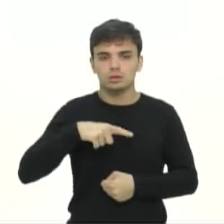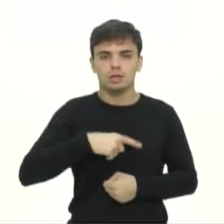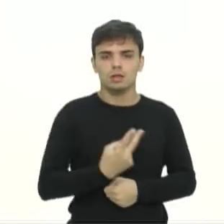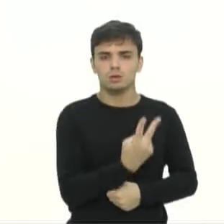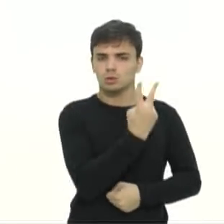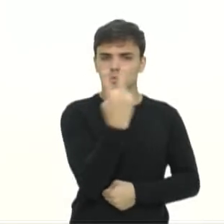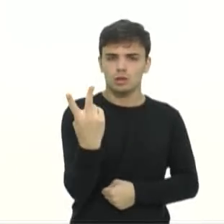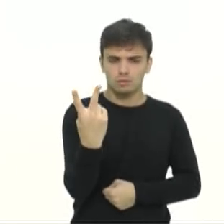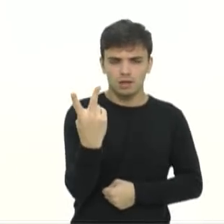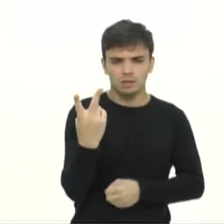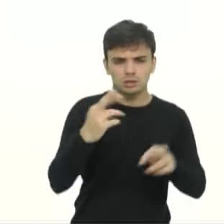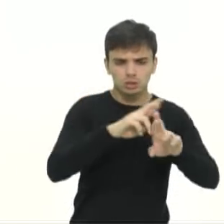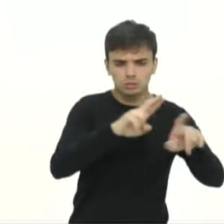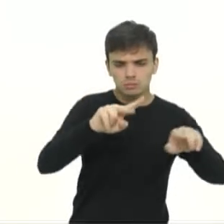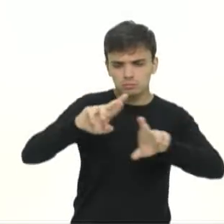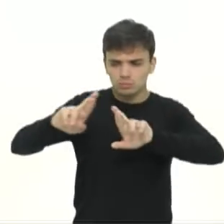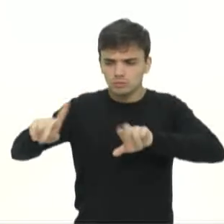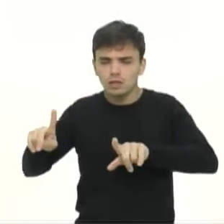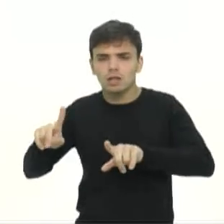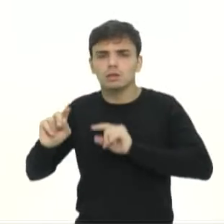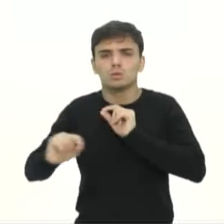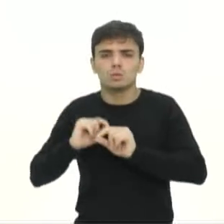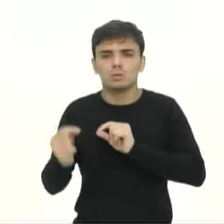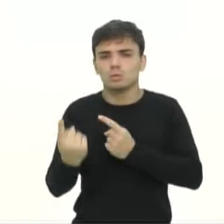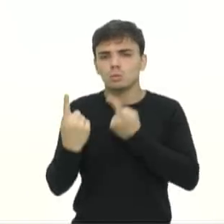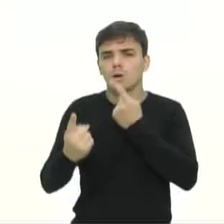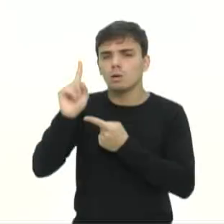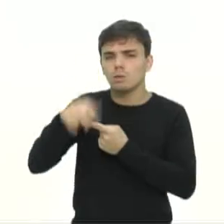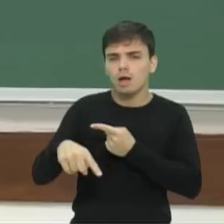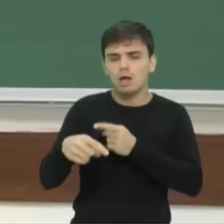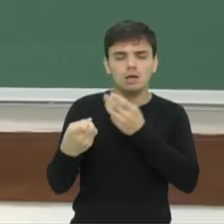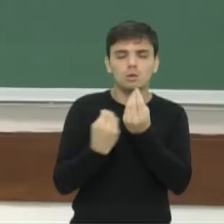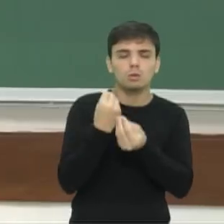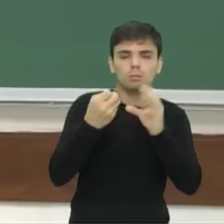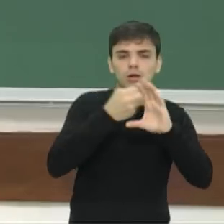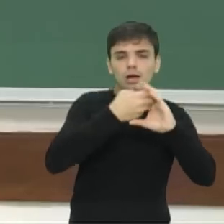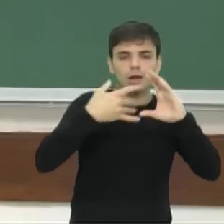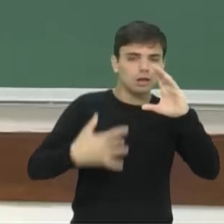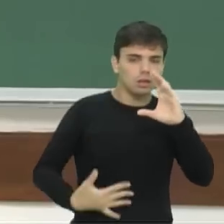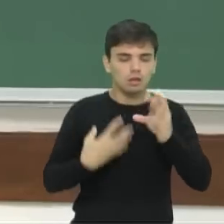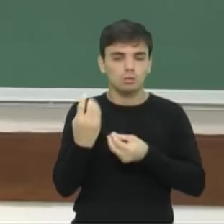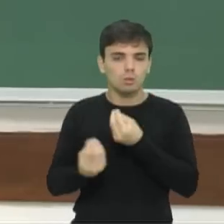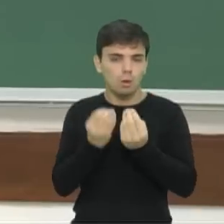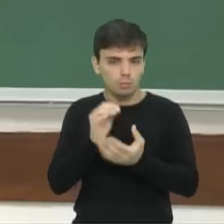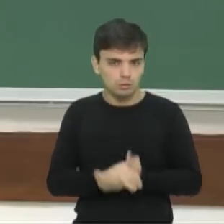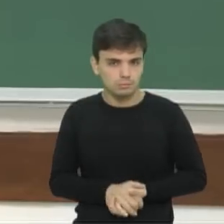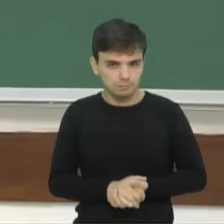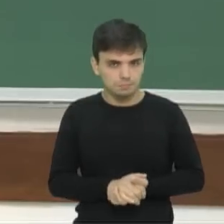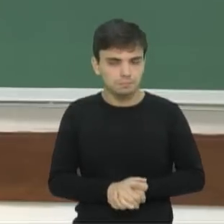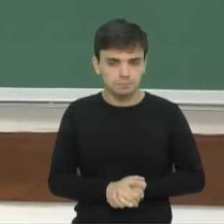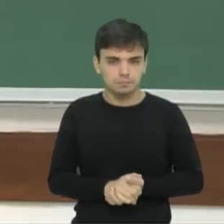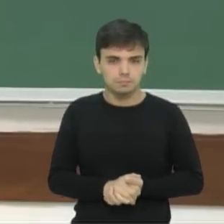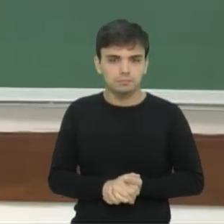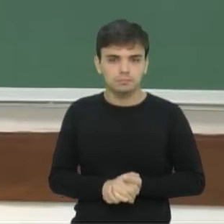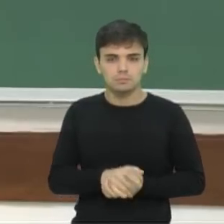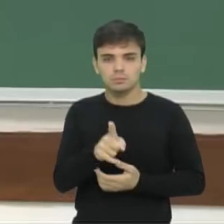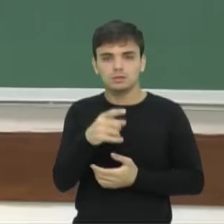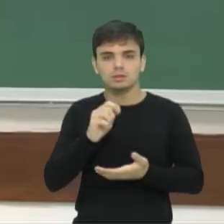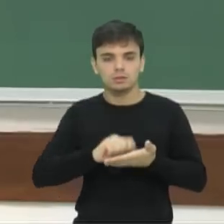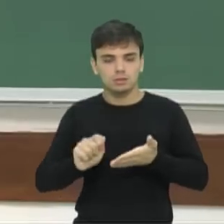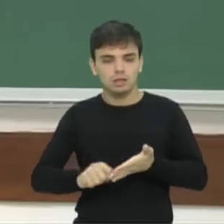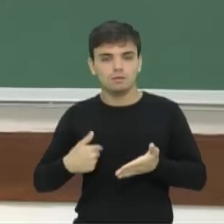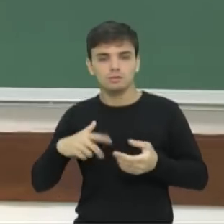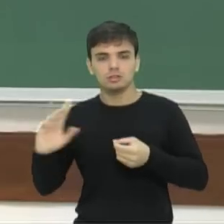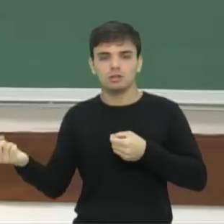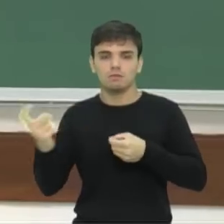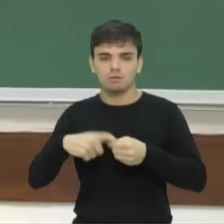luta. Quais são elas e como se caracterizam? Então, quais são essas fases distintas que existem no judô? Descreve elas lá,